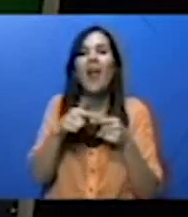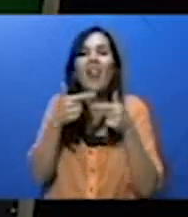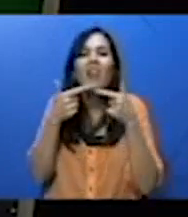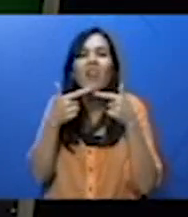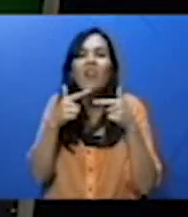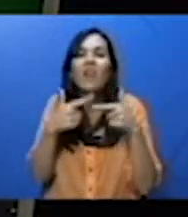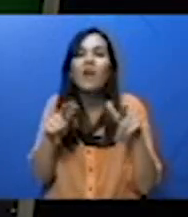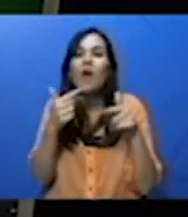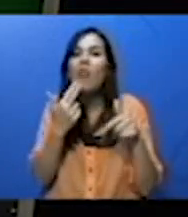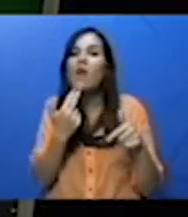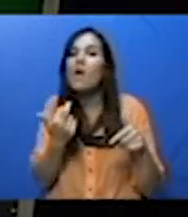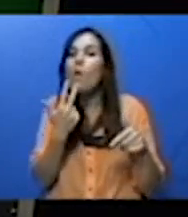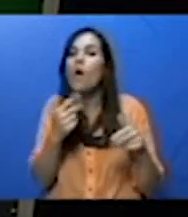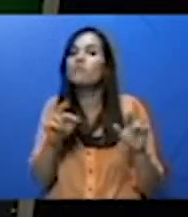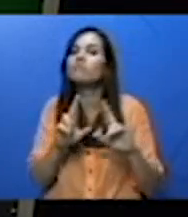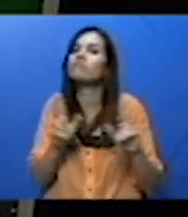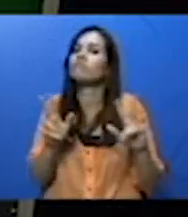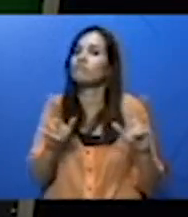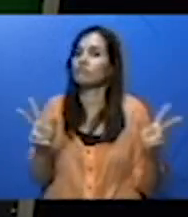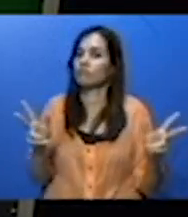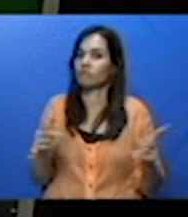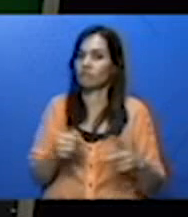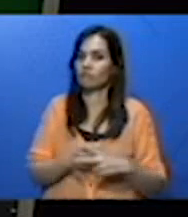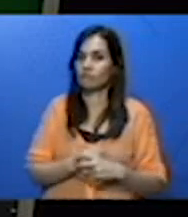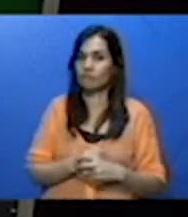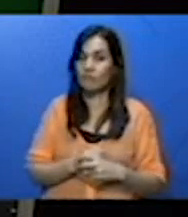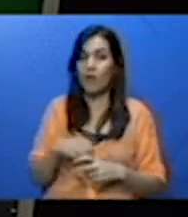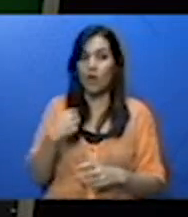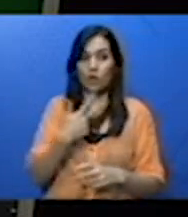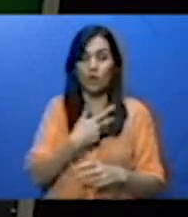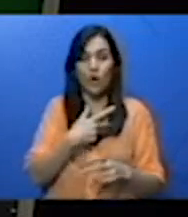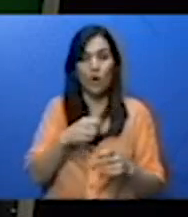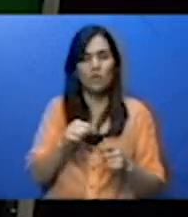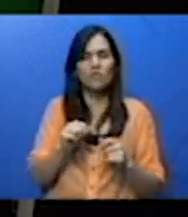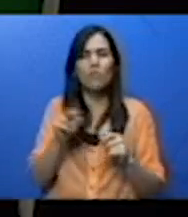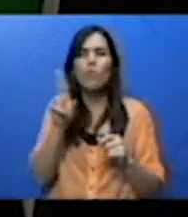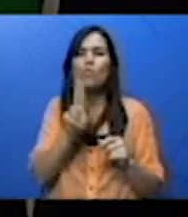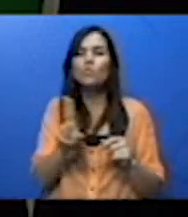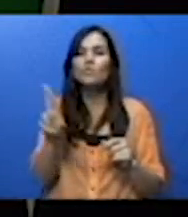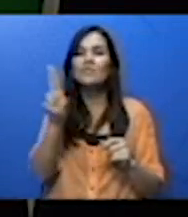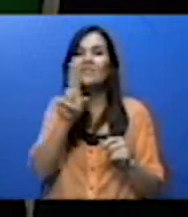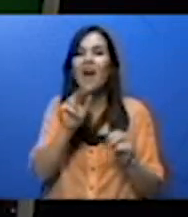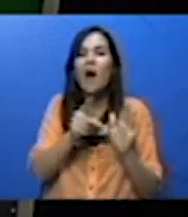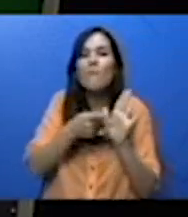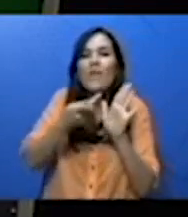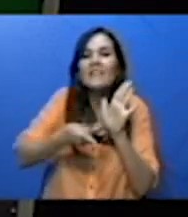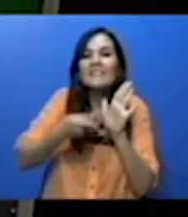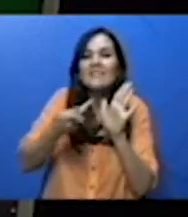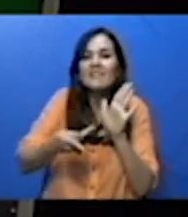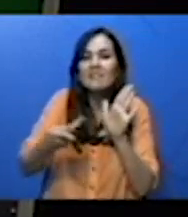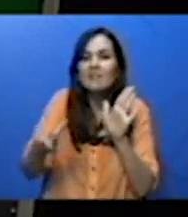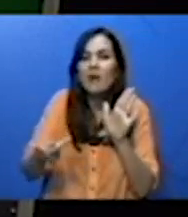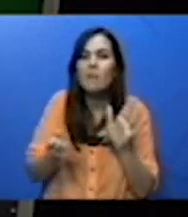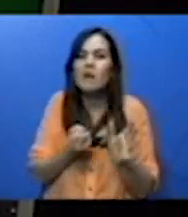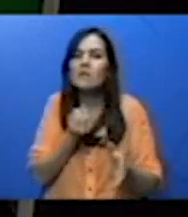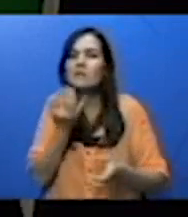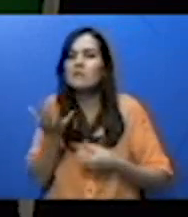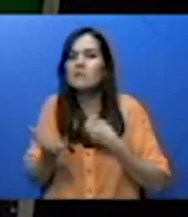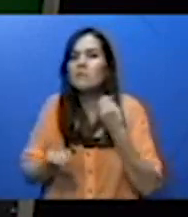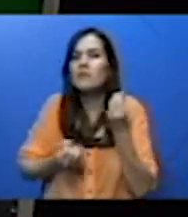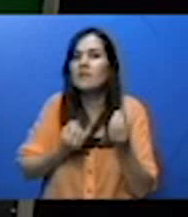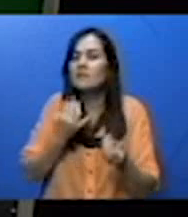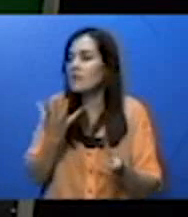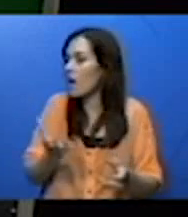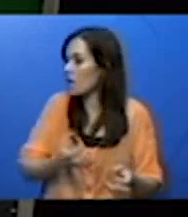Então, através, nós vamos utilizar a poesia para expressar emoções, para expressar